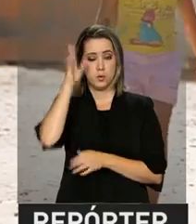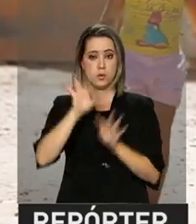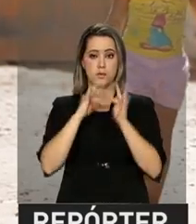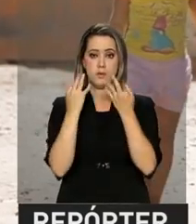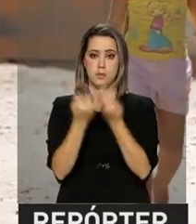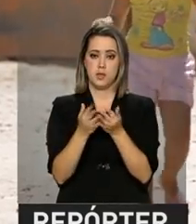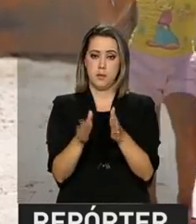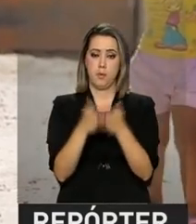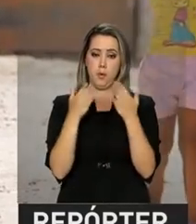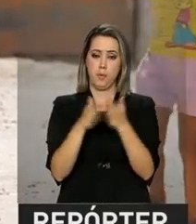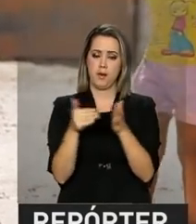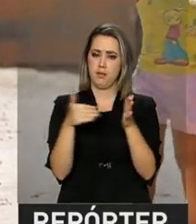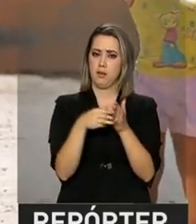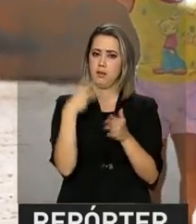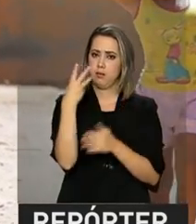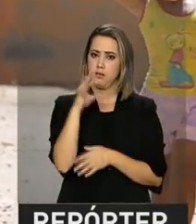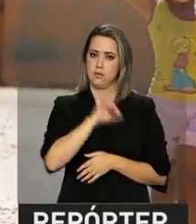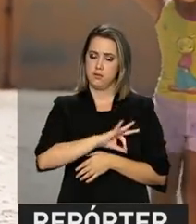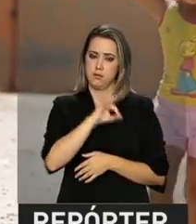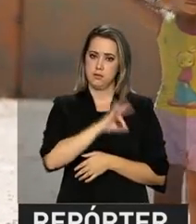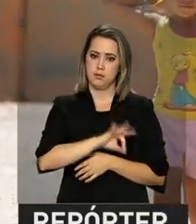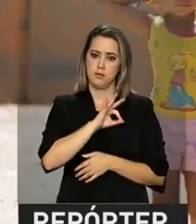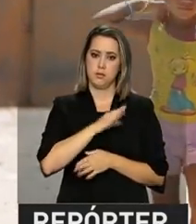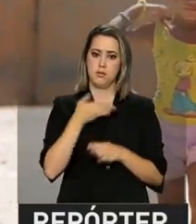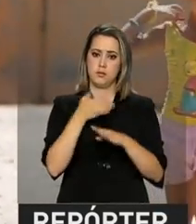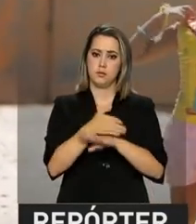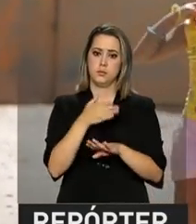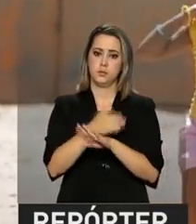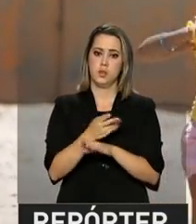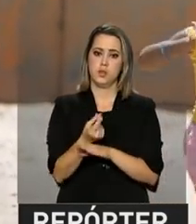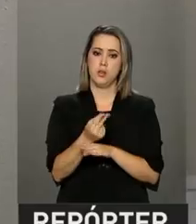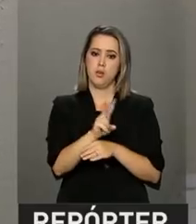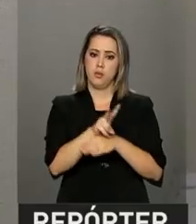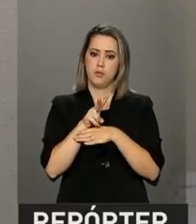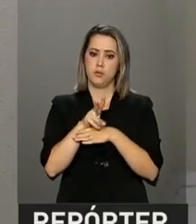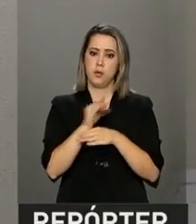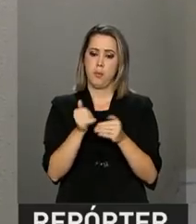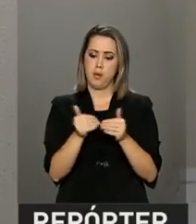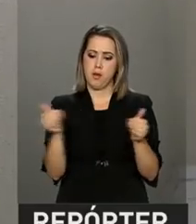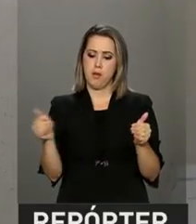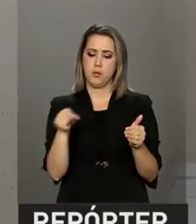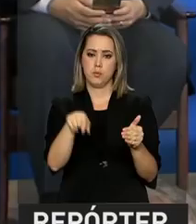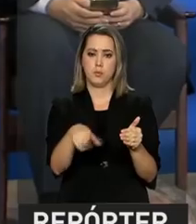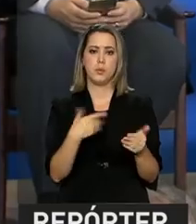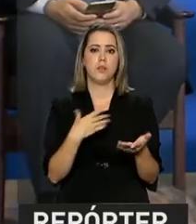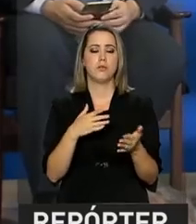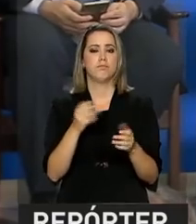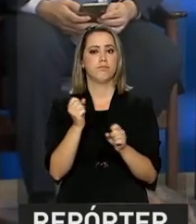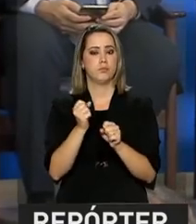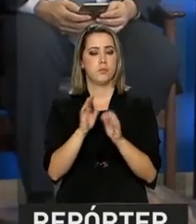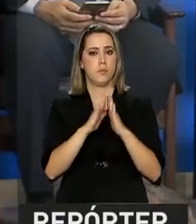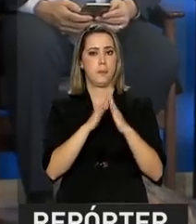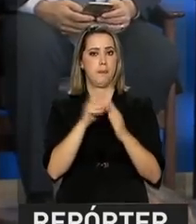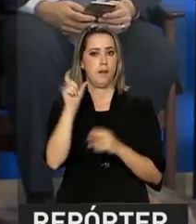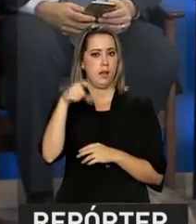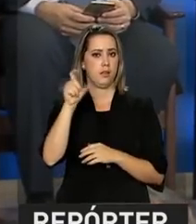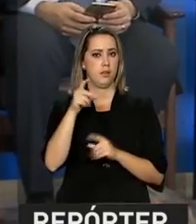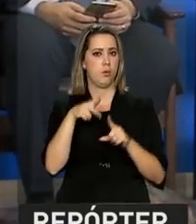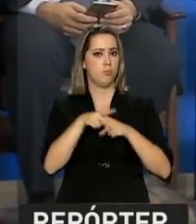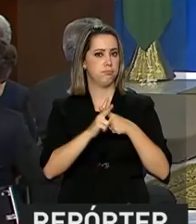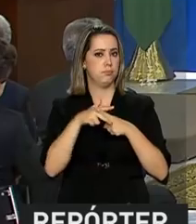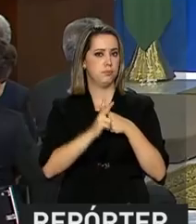recebem até 3 salários mínimos passaram a ter acesso a crédito para melhorar ou aumentar as casas. É o cartão Reforma,